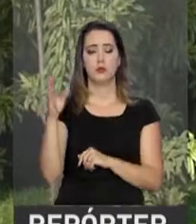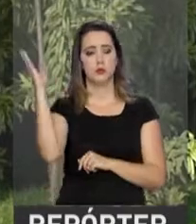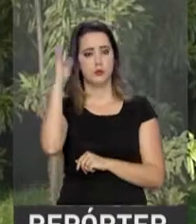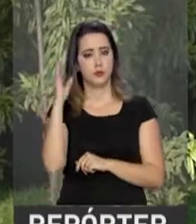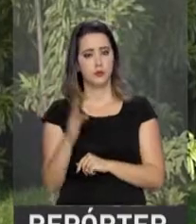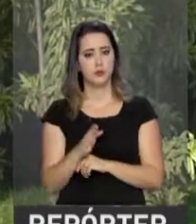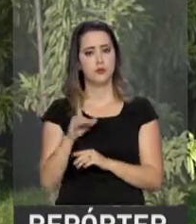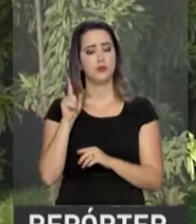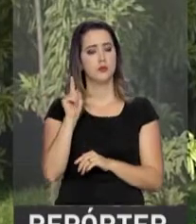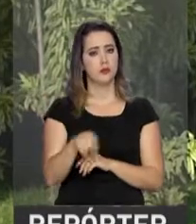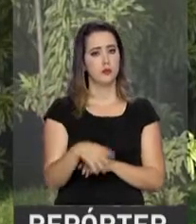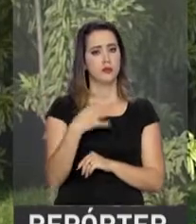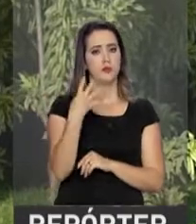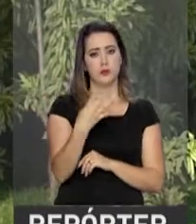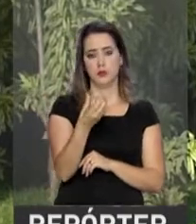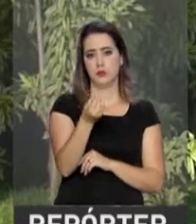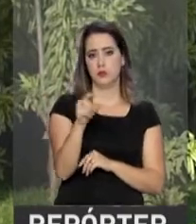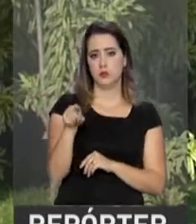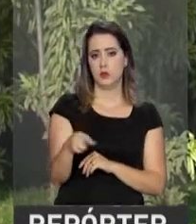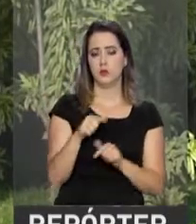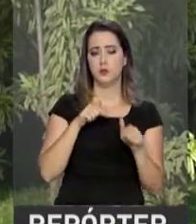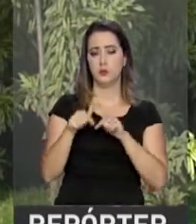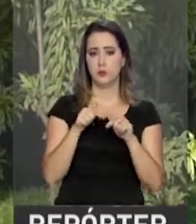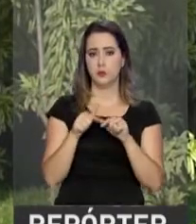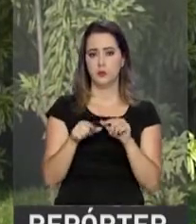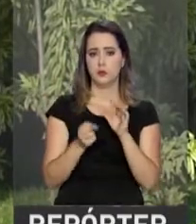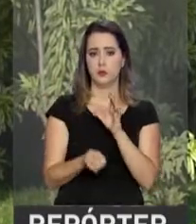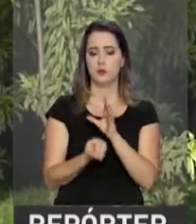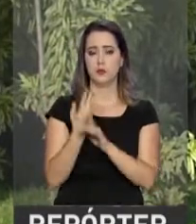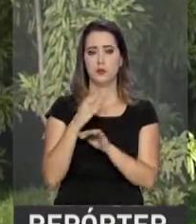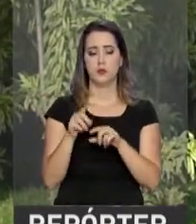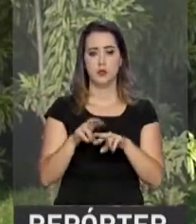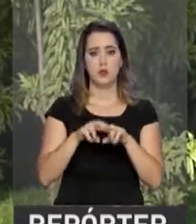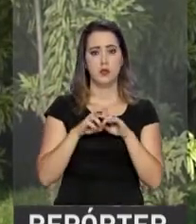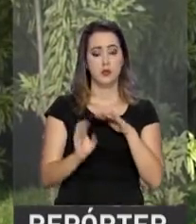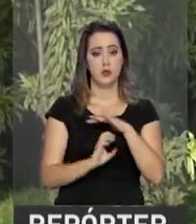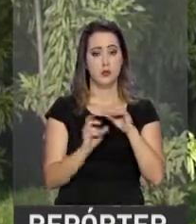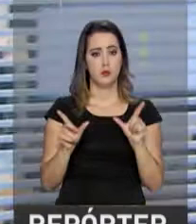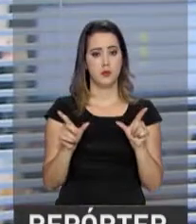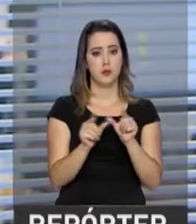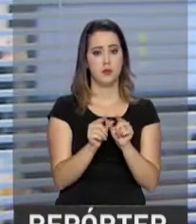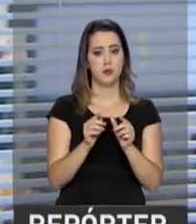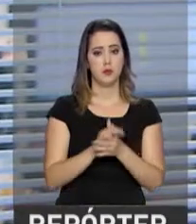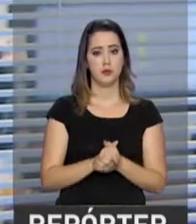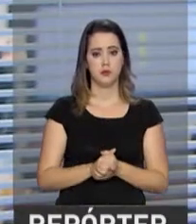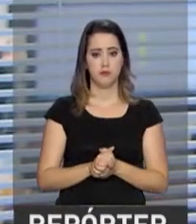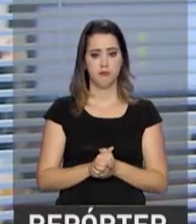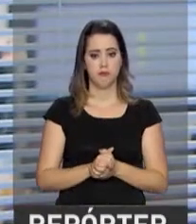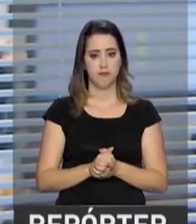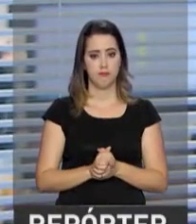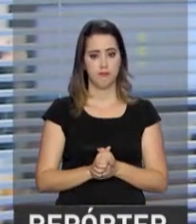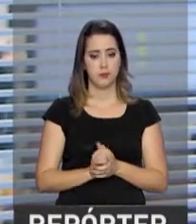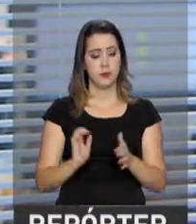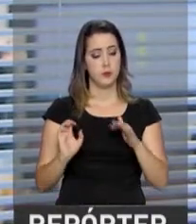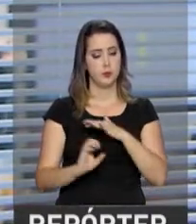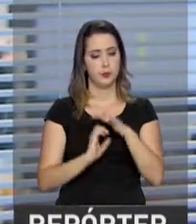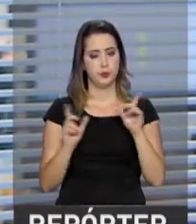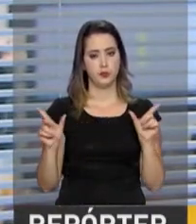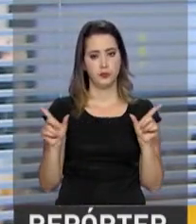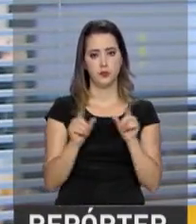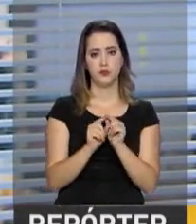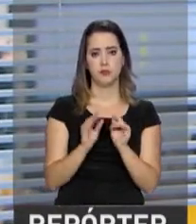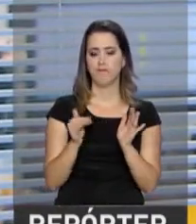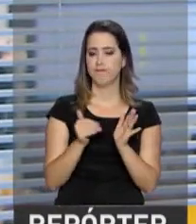sendo 46 mil empregos gerados pelo pequeno negócio as pequenas empresas foram as últimas a